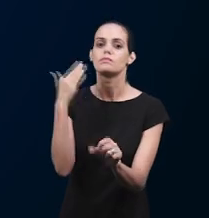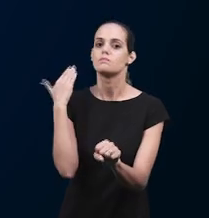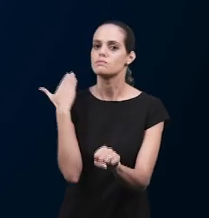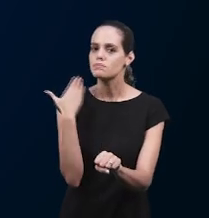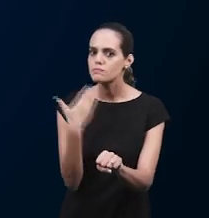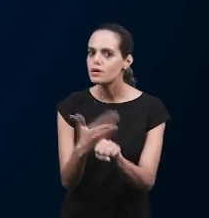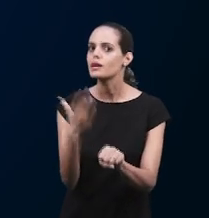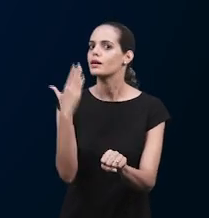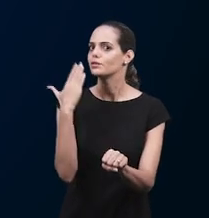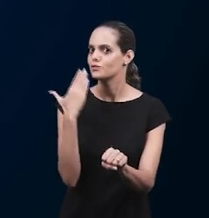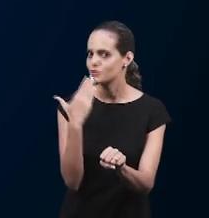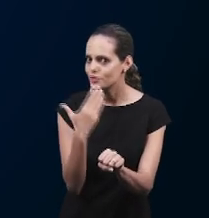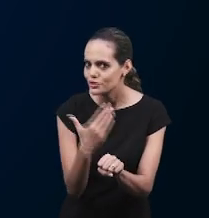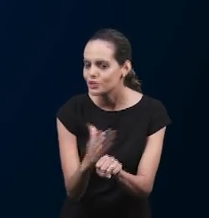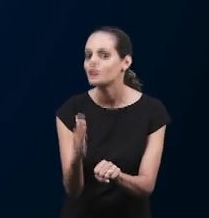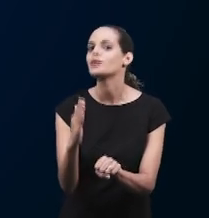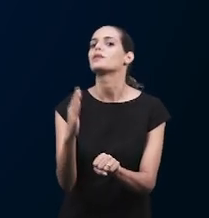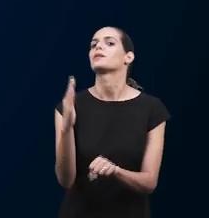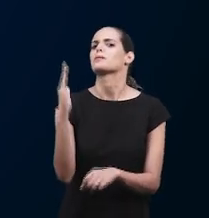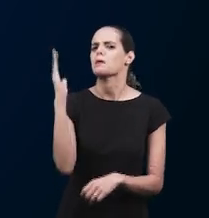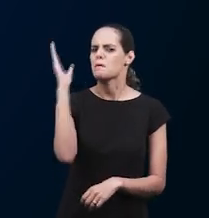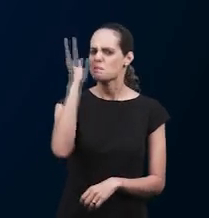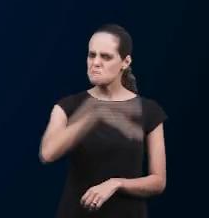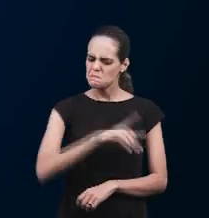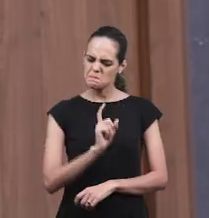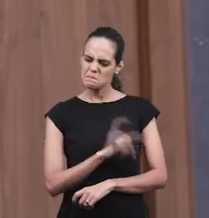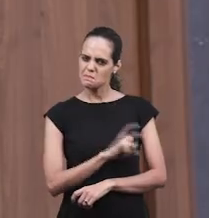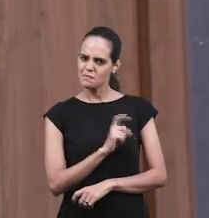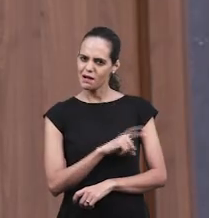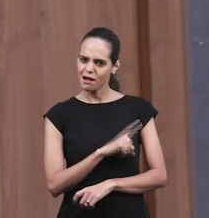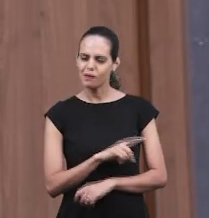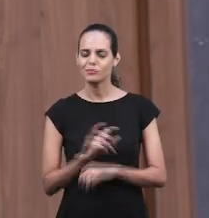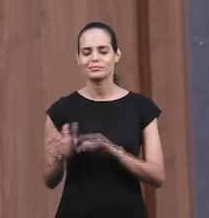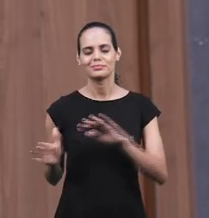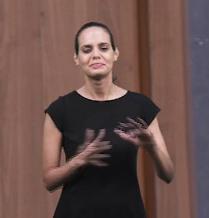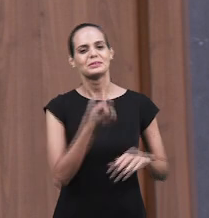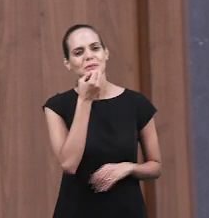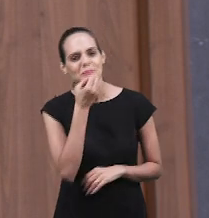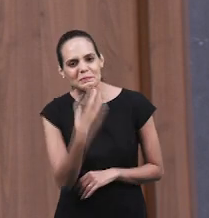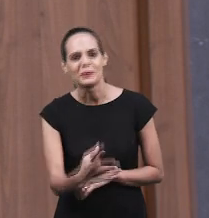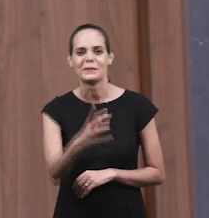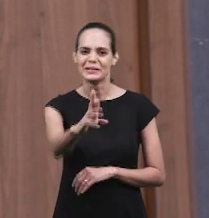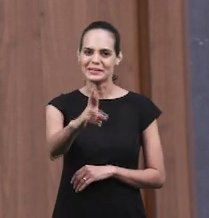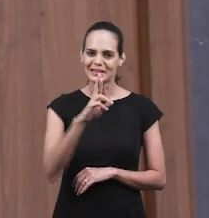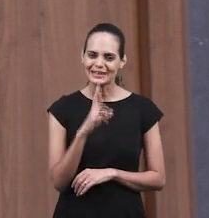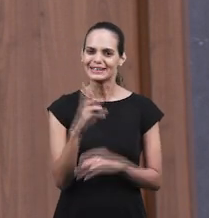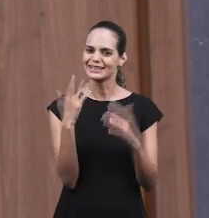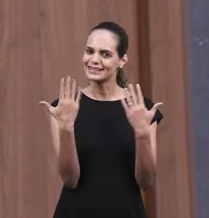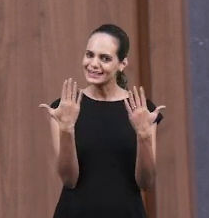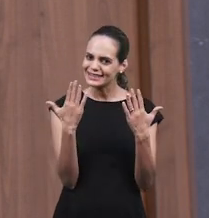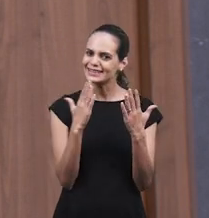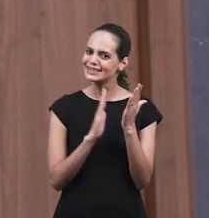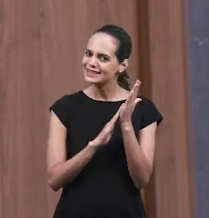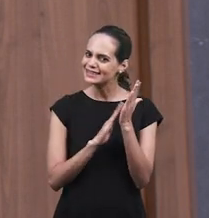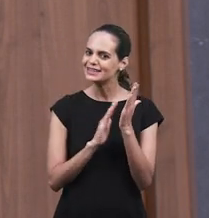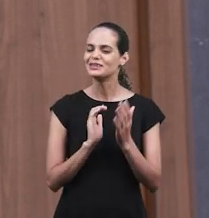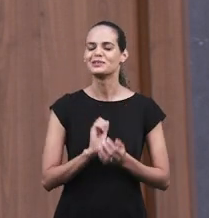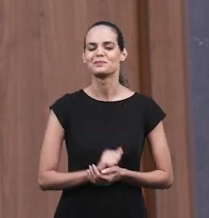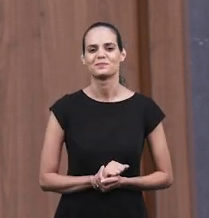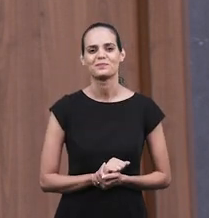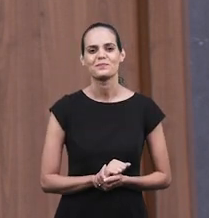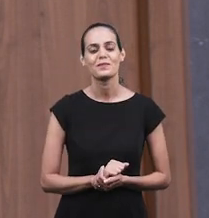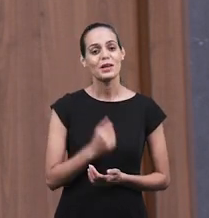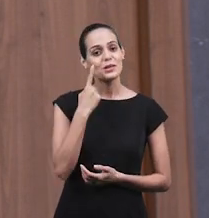Aquele que pratica o mal. Muito bem respondido, Eliel. Muito bem respondido, Micael.